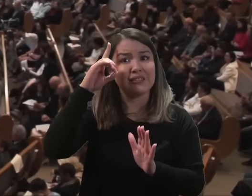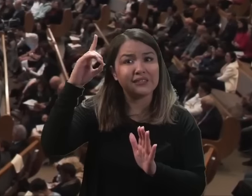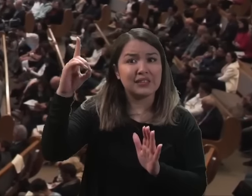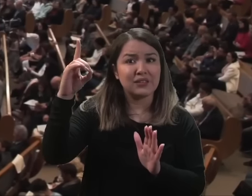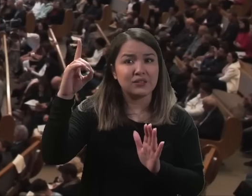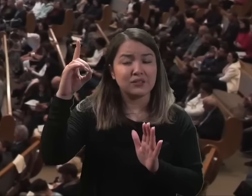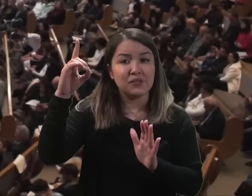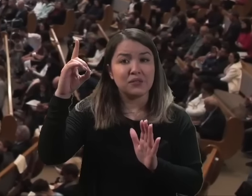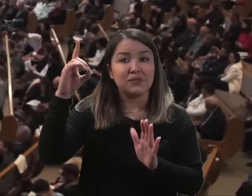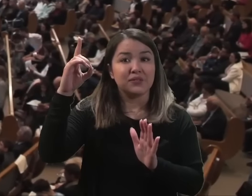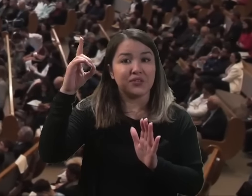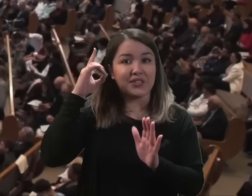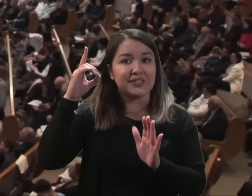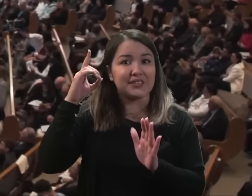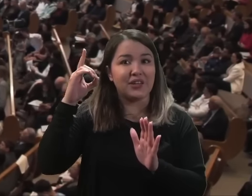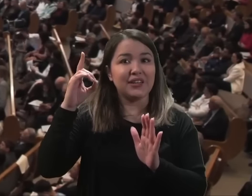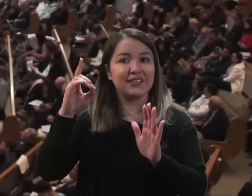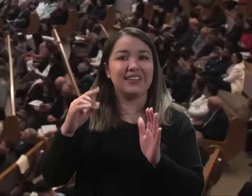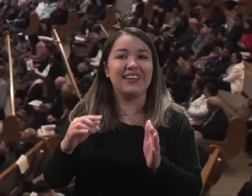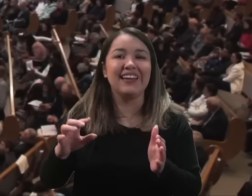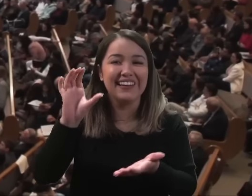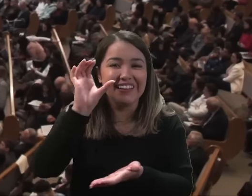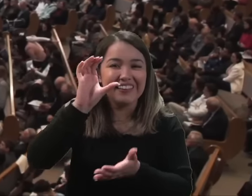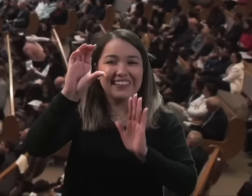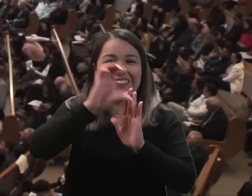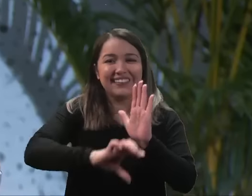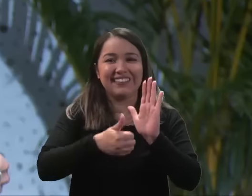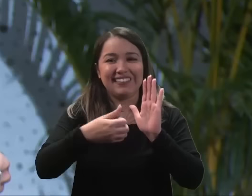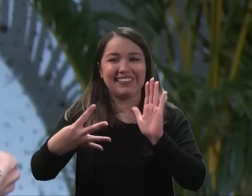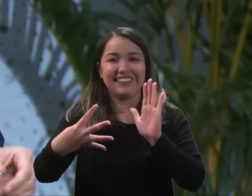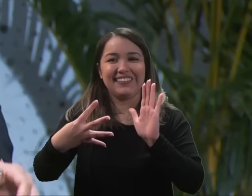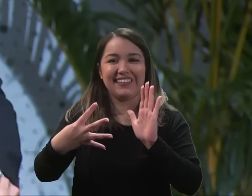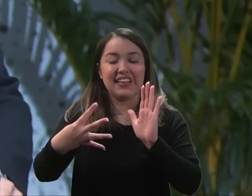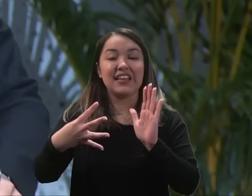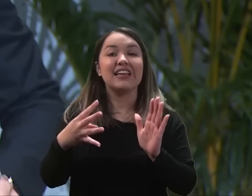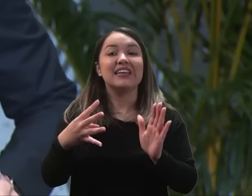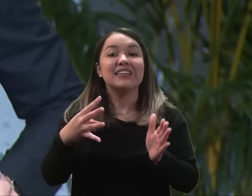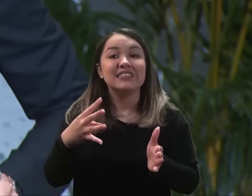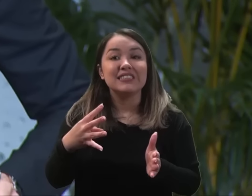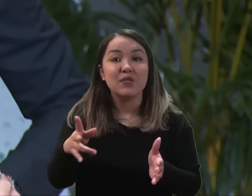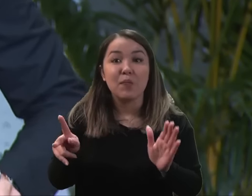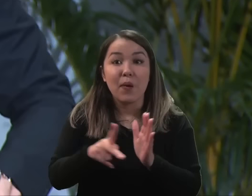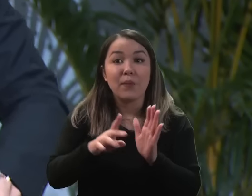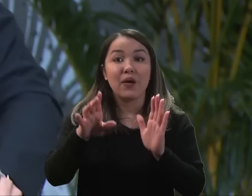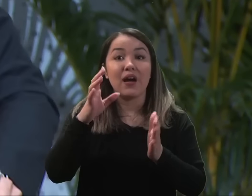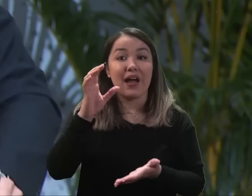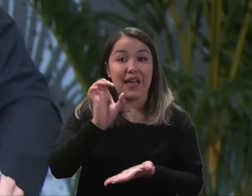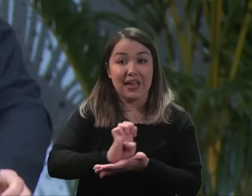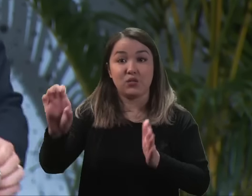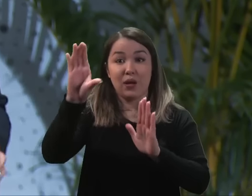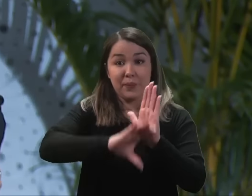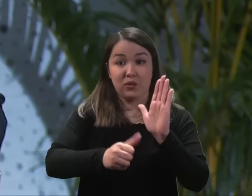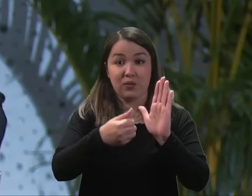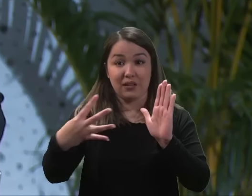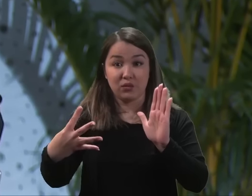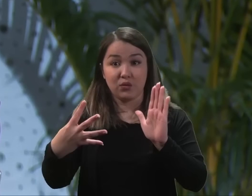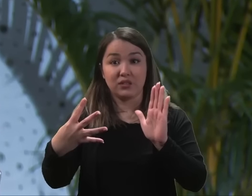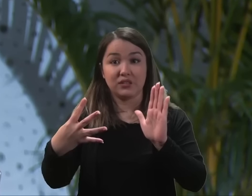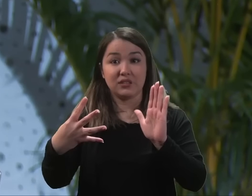e nós leremos aqui no capítulo 14 de Êxodo abra a sua Bíblia Êxodo capítulo 14